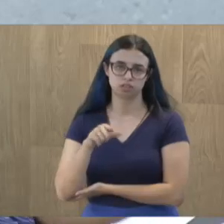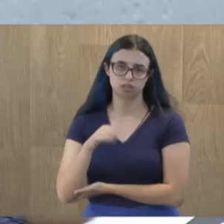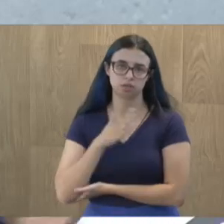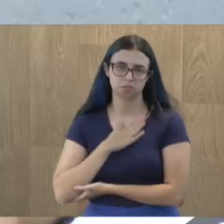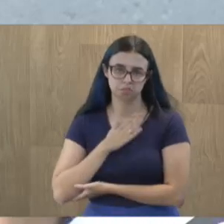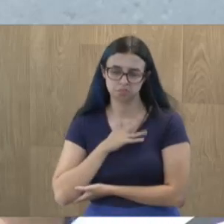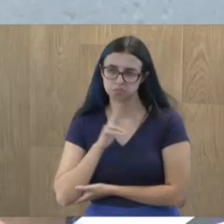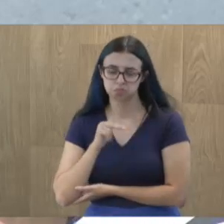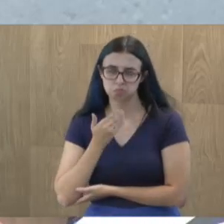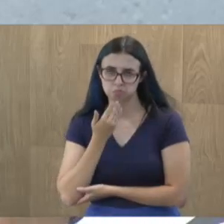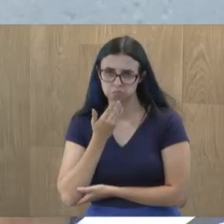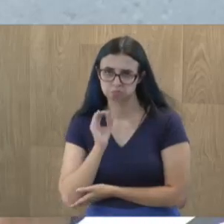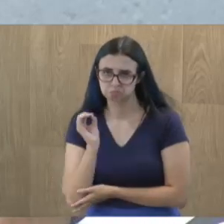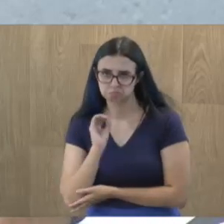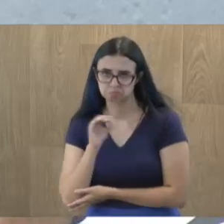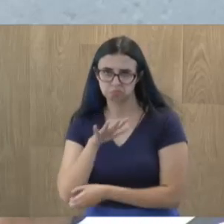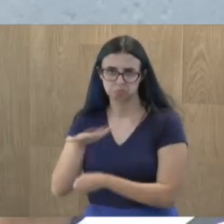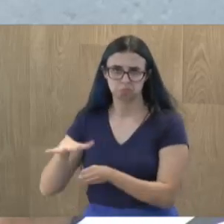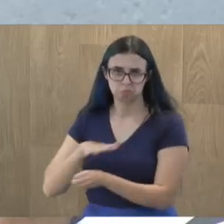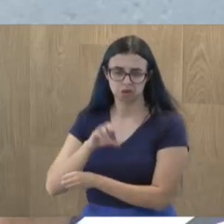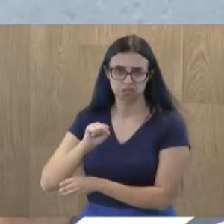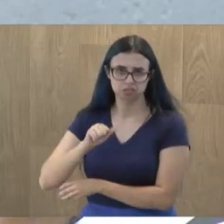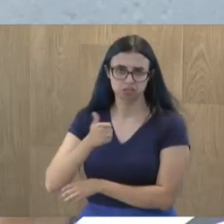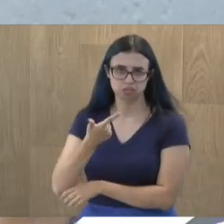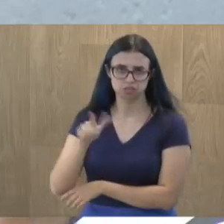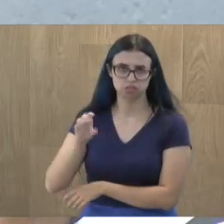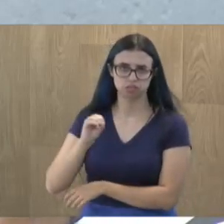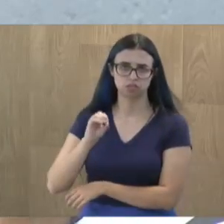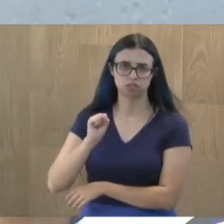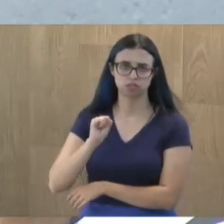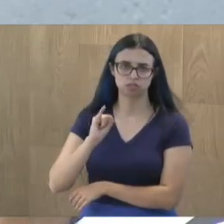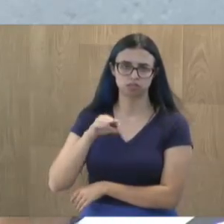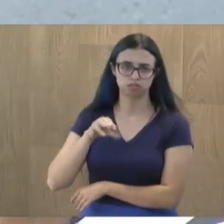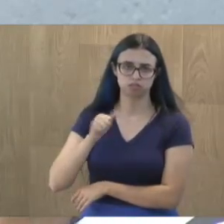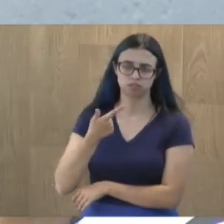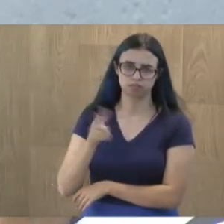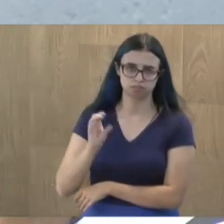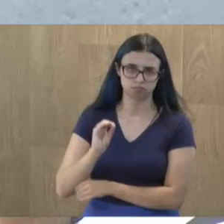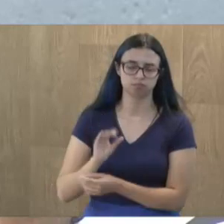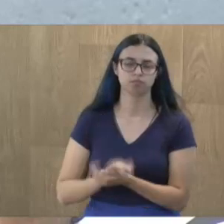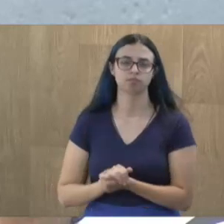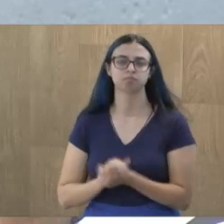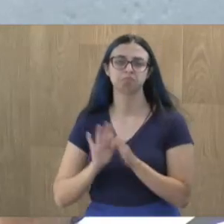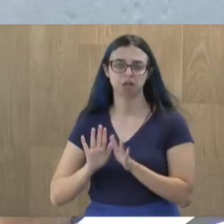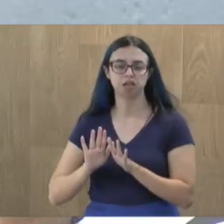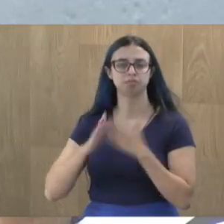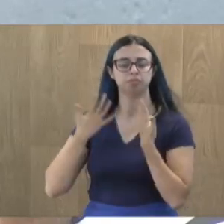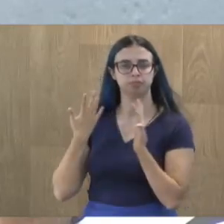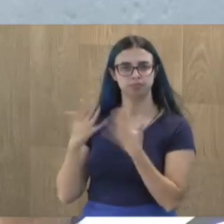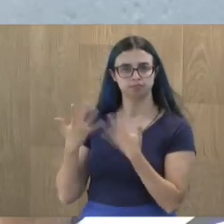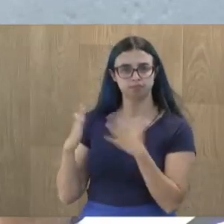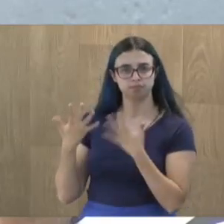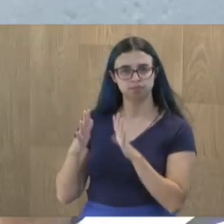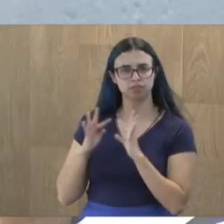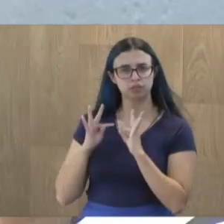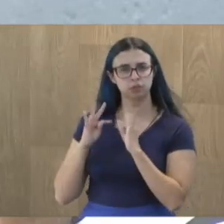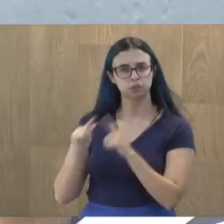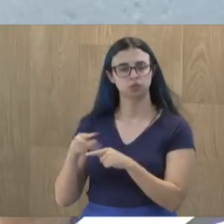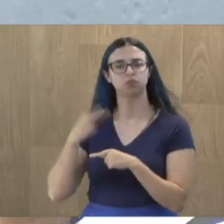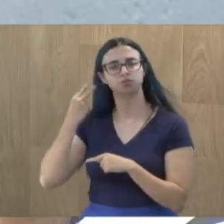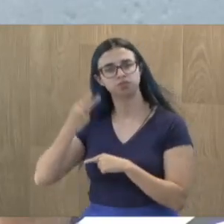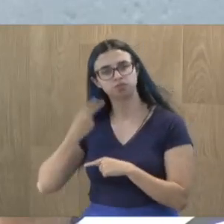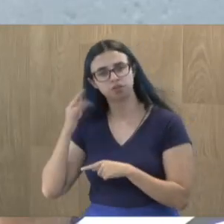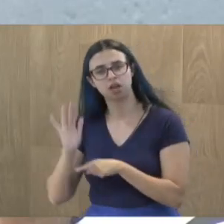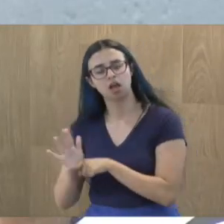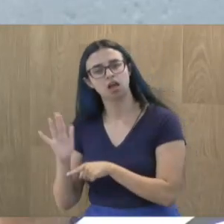aquele espaço. Não tem página escrita ali. Mas parabenizo todos os envolvidos, o Flávio